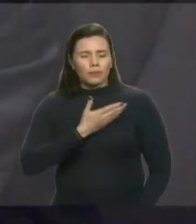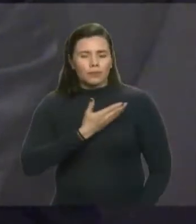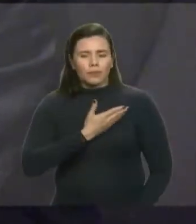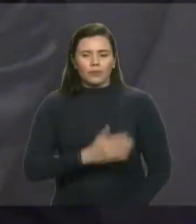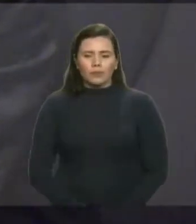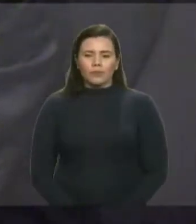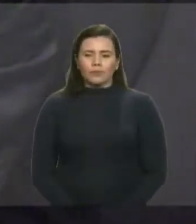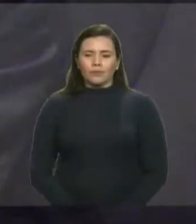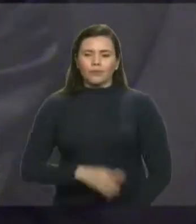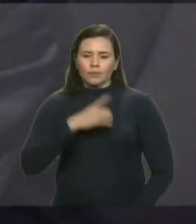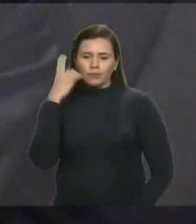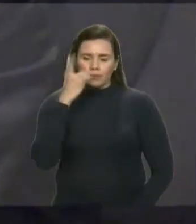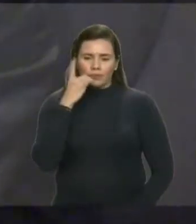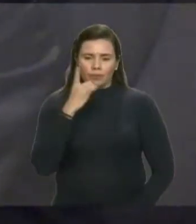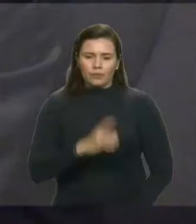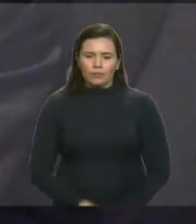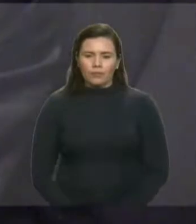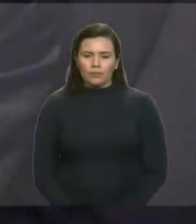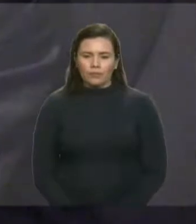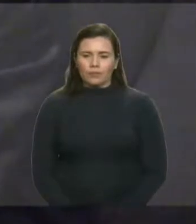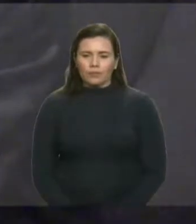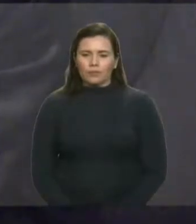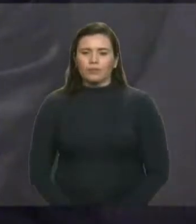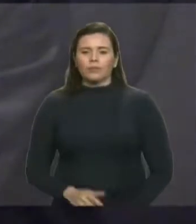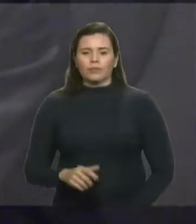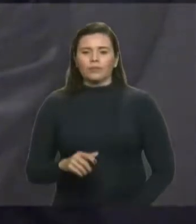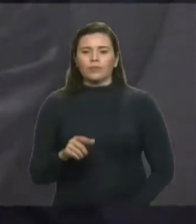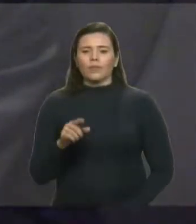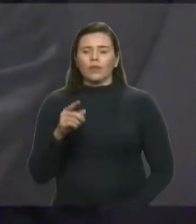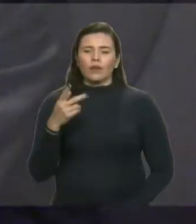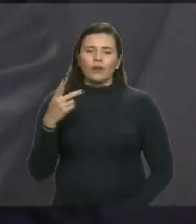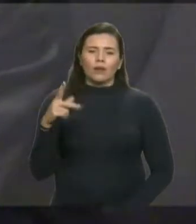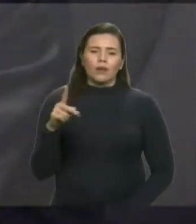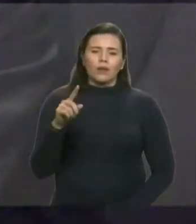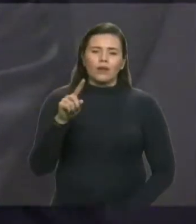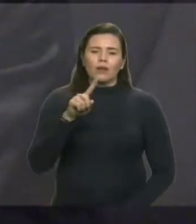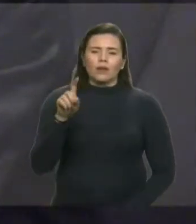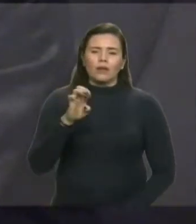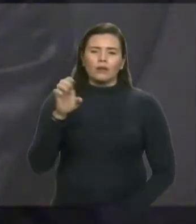Luiz Inácio Lula, né, como é chamado, tá certo?